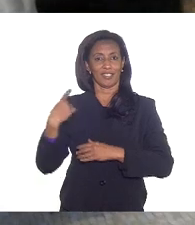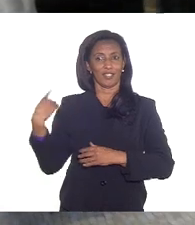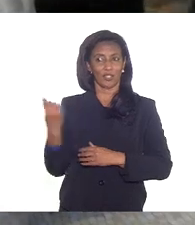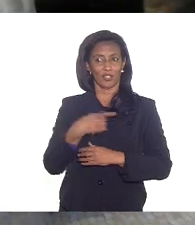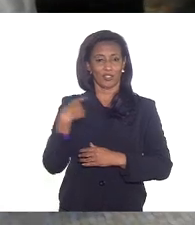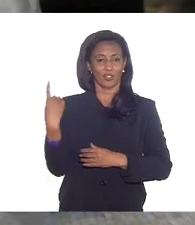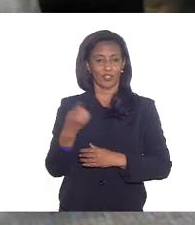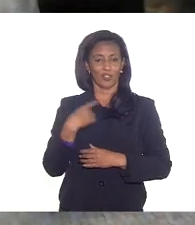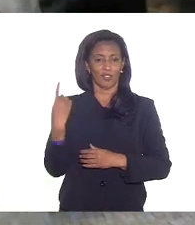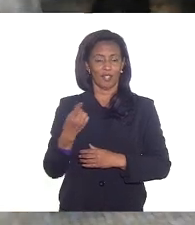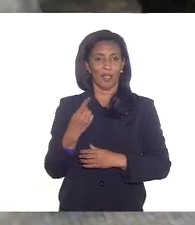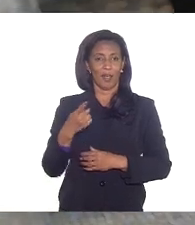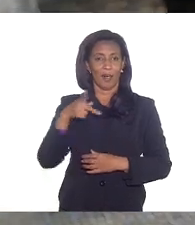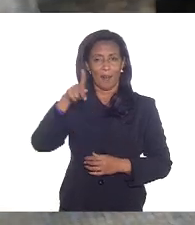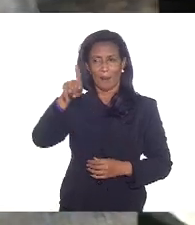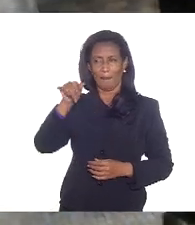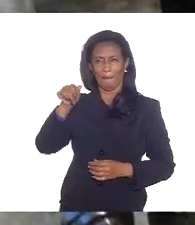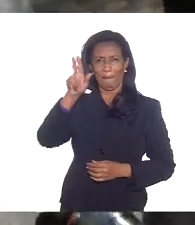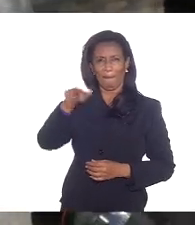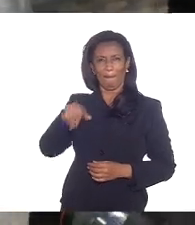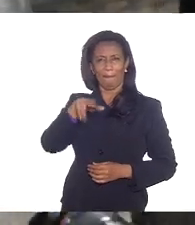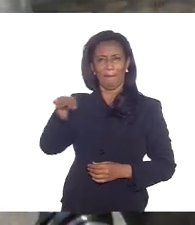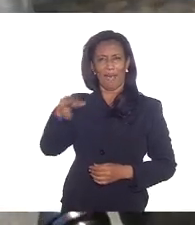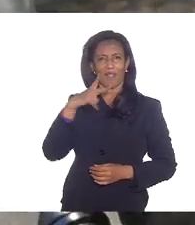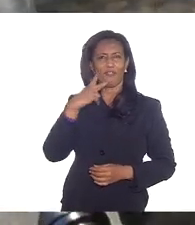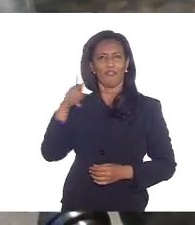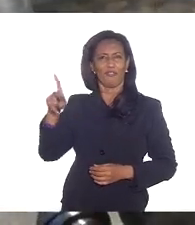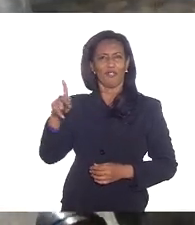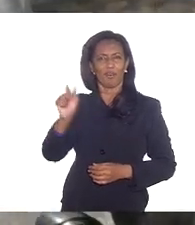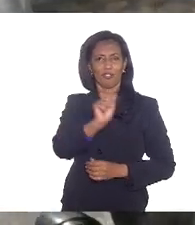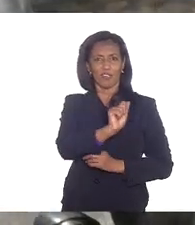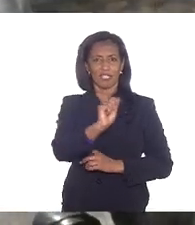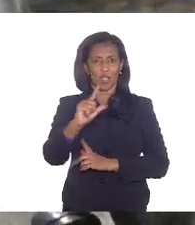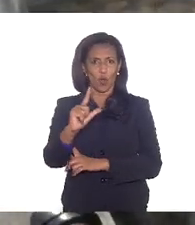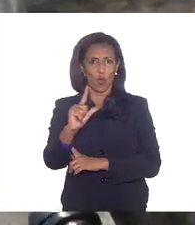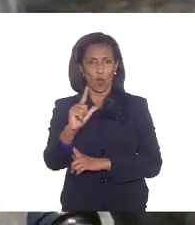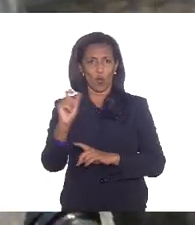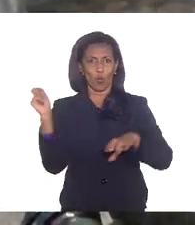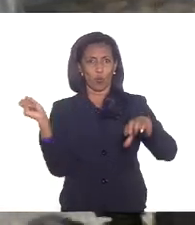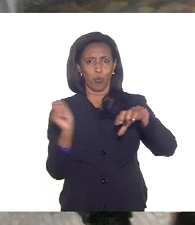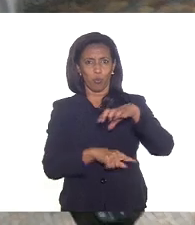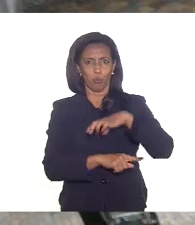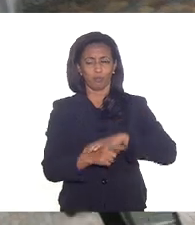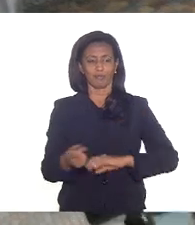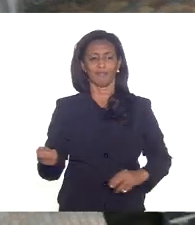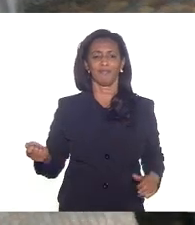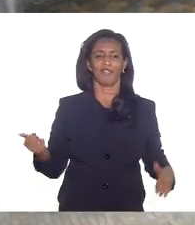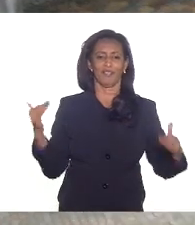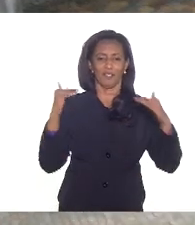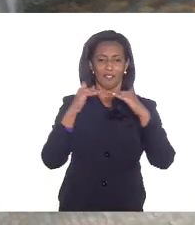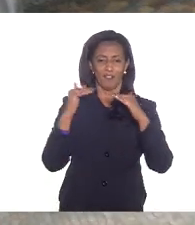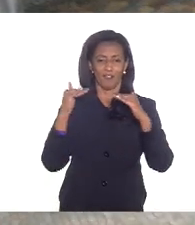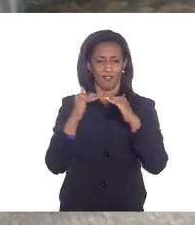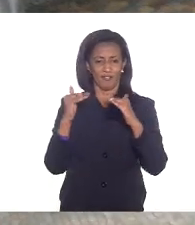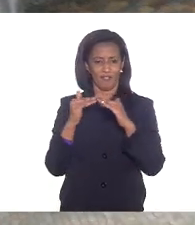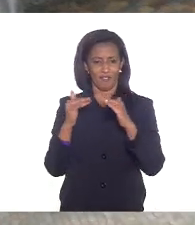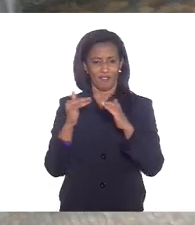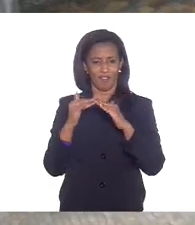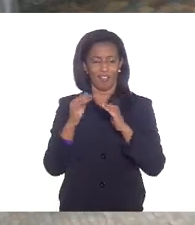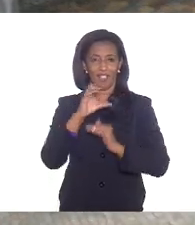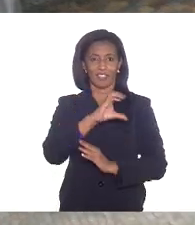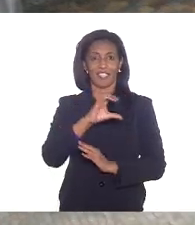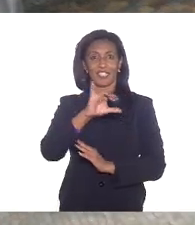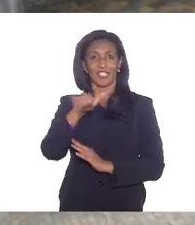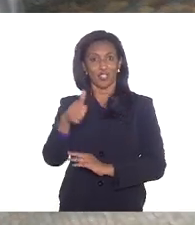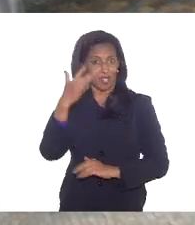o pai Jorge falou que vai ser gol Então vai preparar ela que amanhã favorável com a